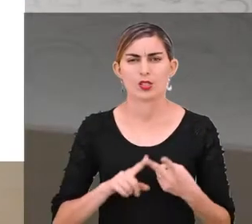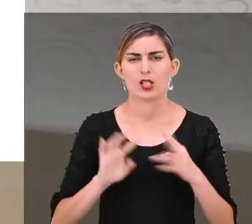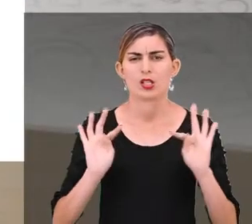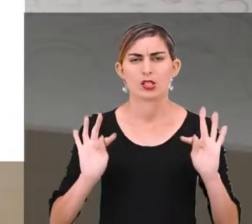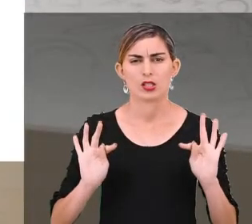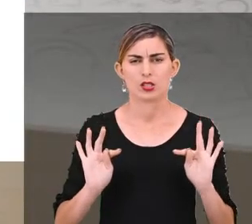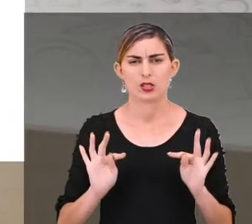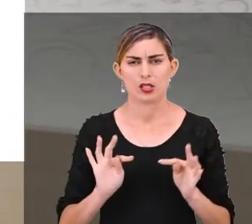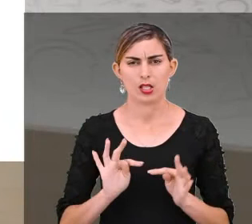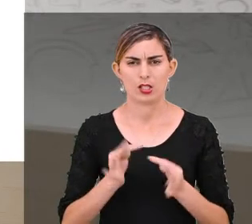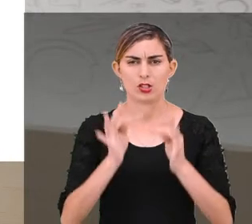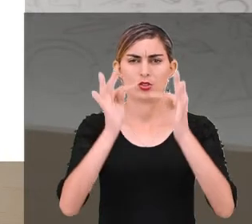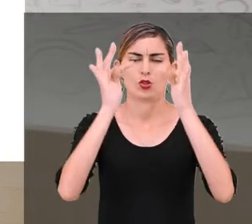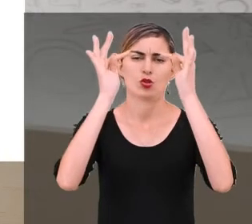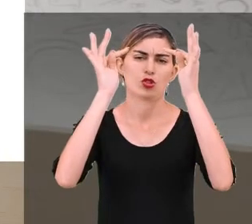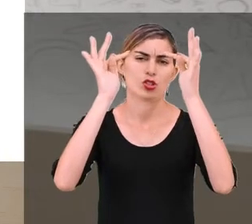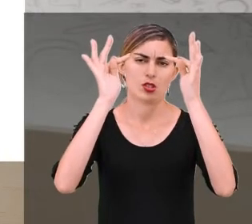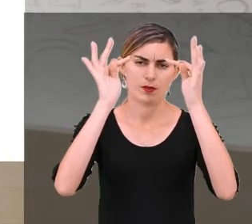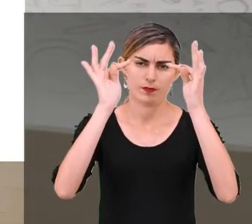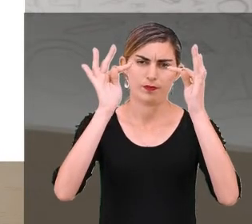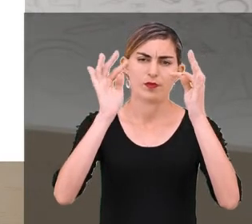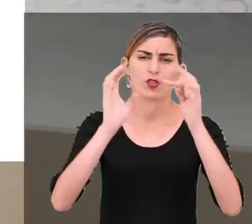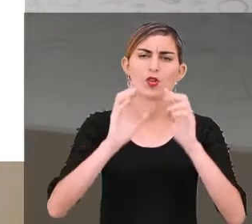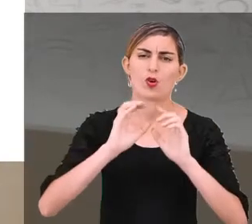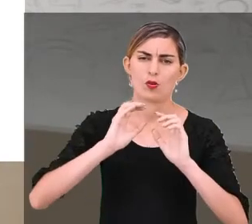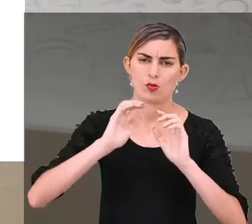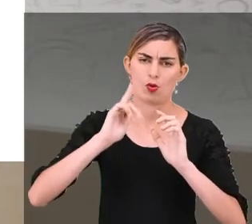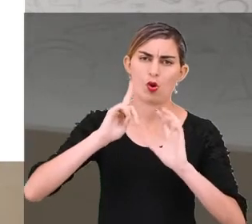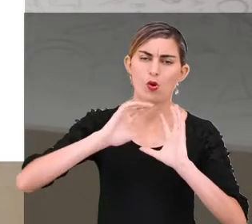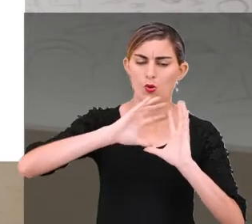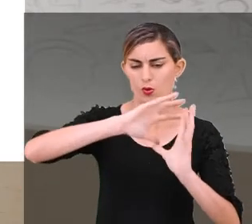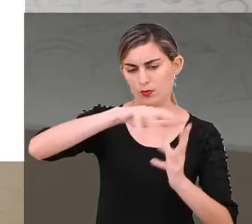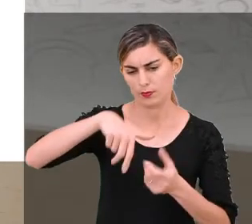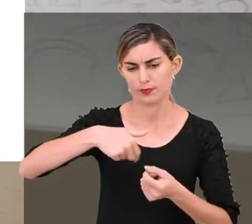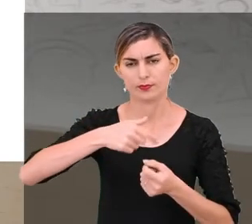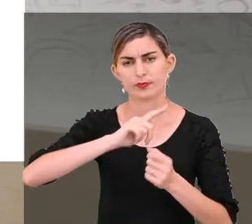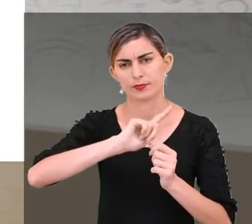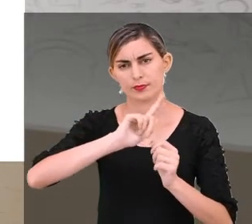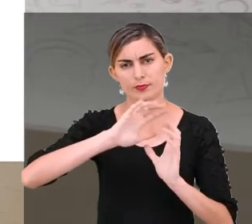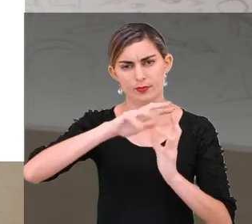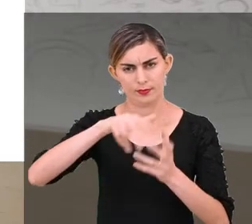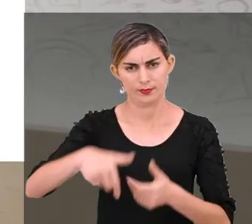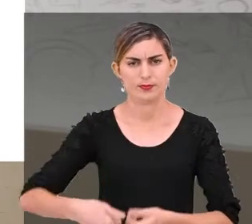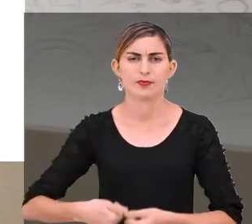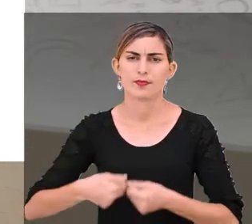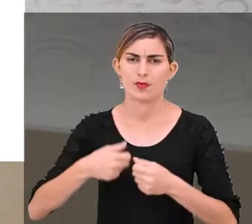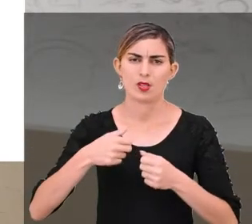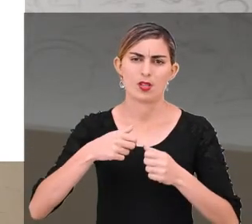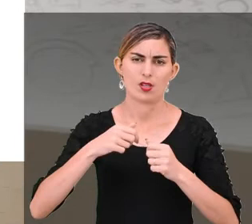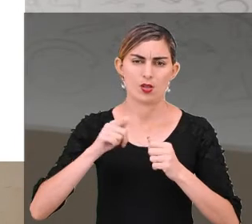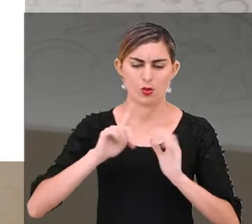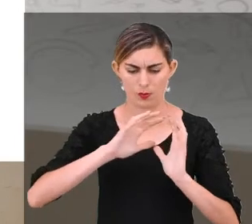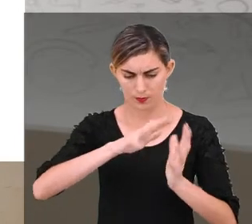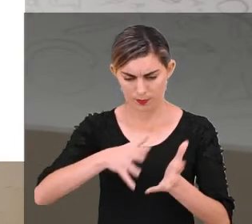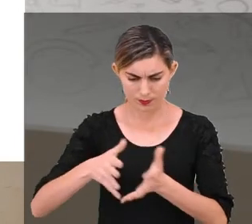humano, a outra a tecnologia e a outra as